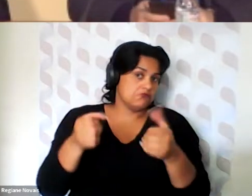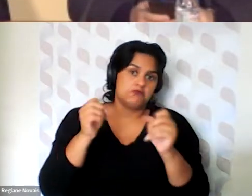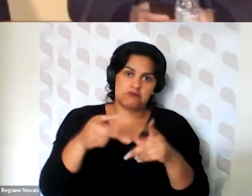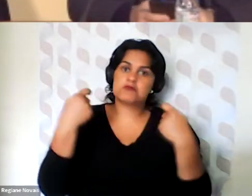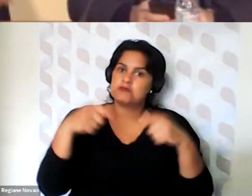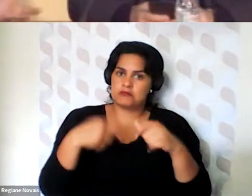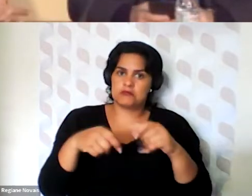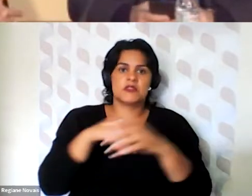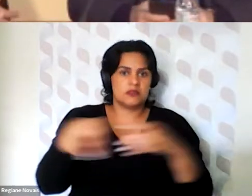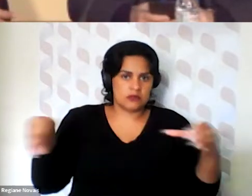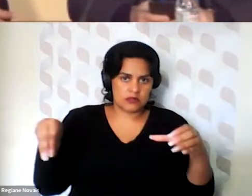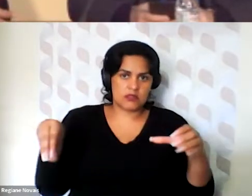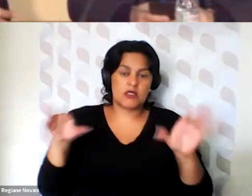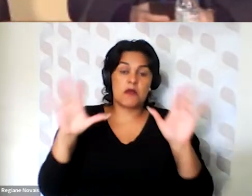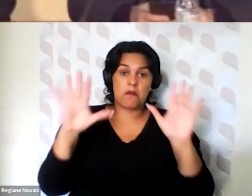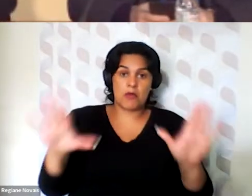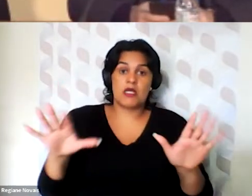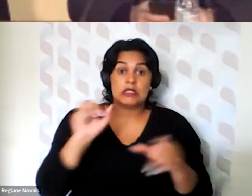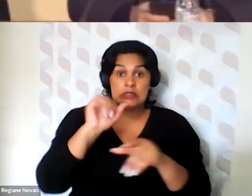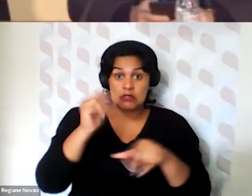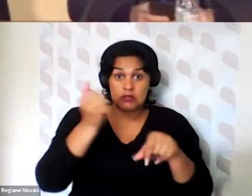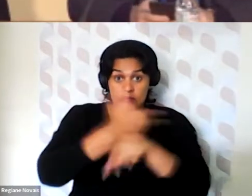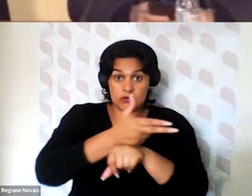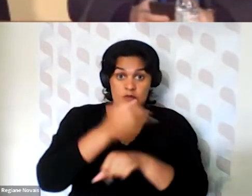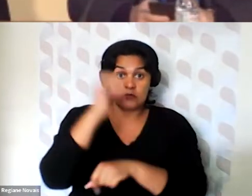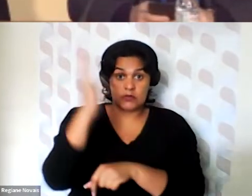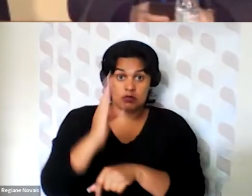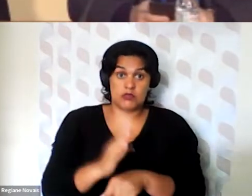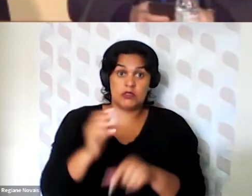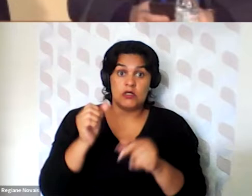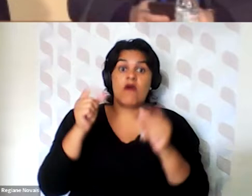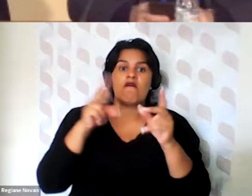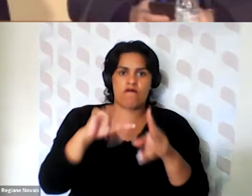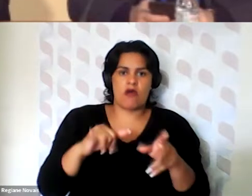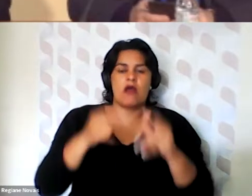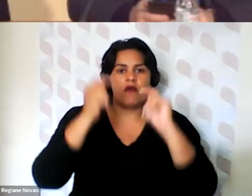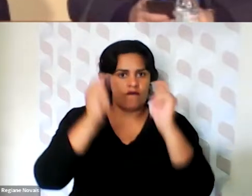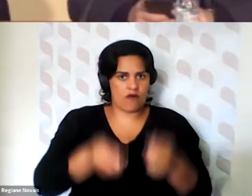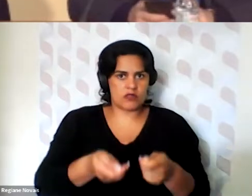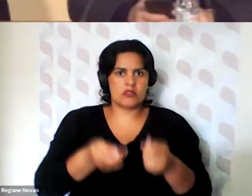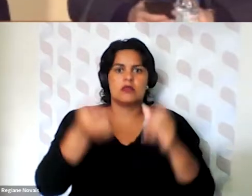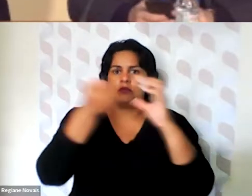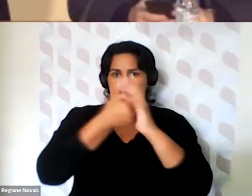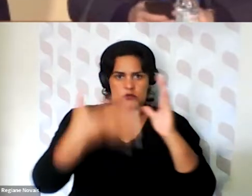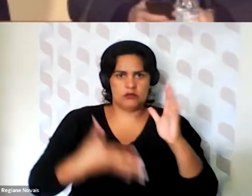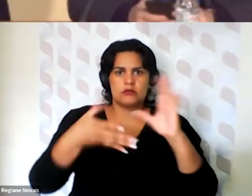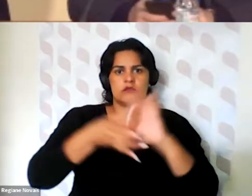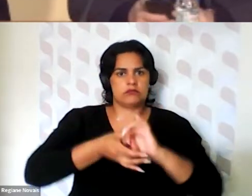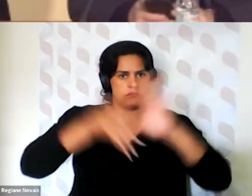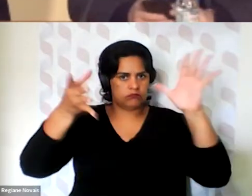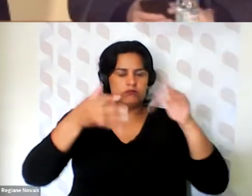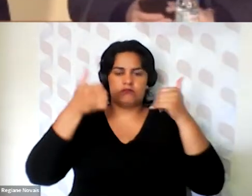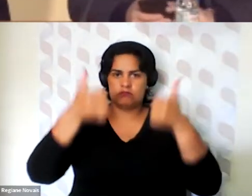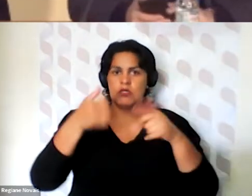de mercado, aí realmente eu não devo entrar na OCDE. Mas se eu achar que é interessante ser uma economia de mercado, mas que seja inclusiva,